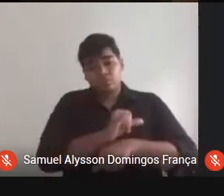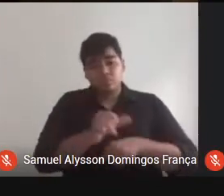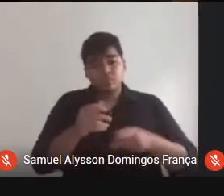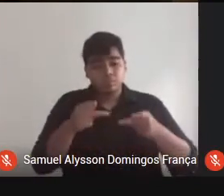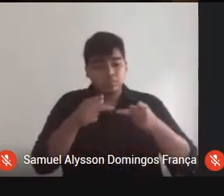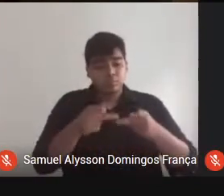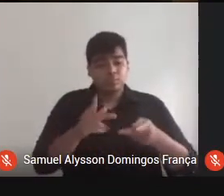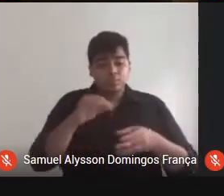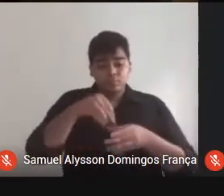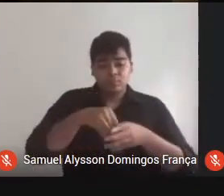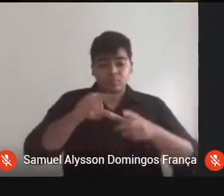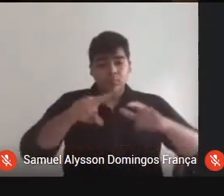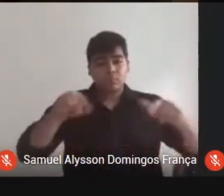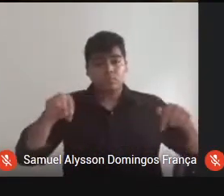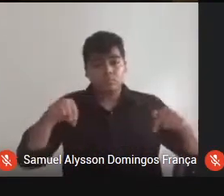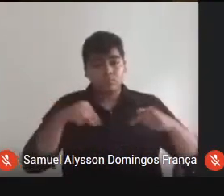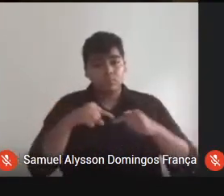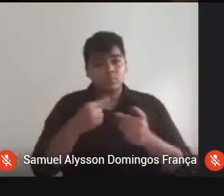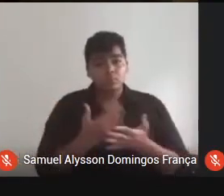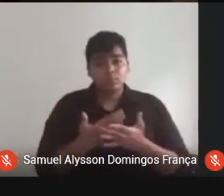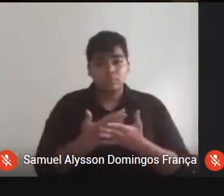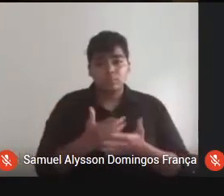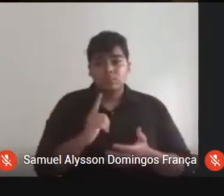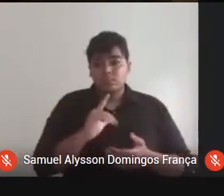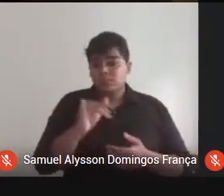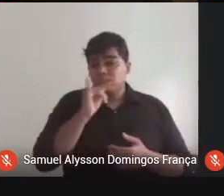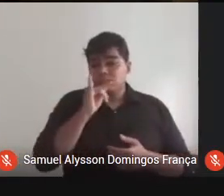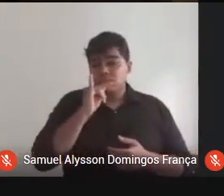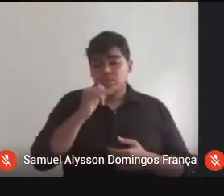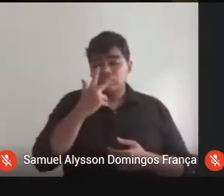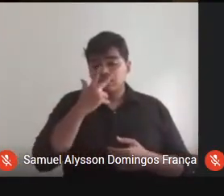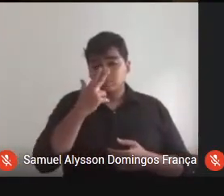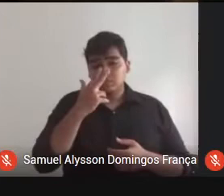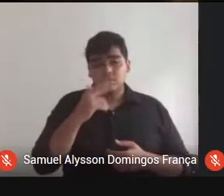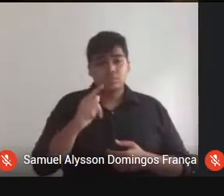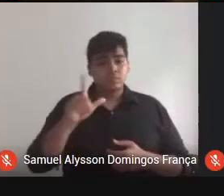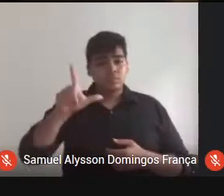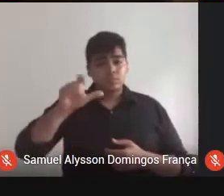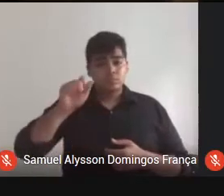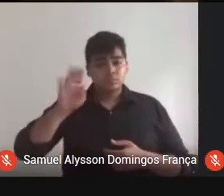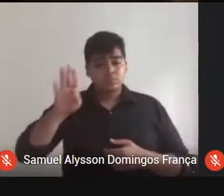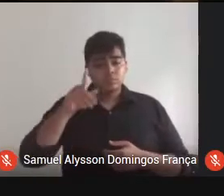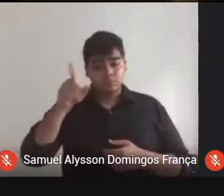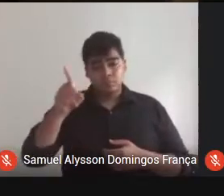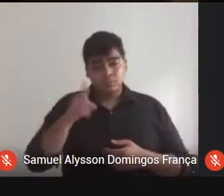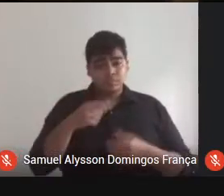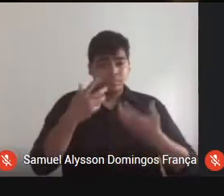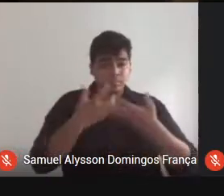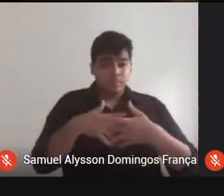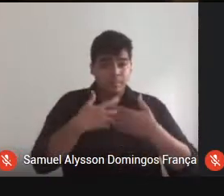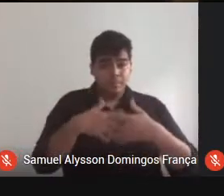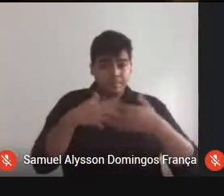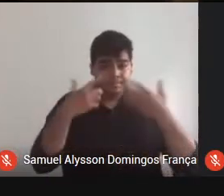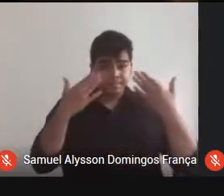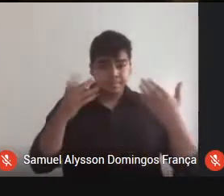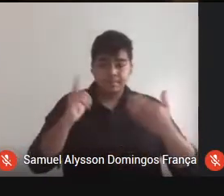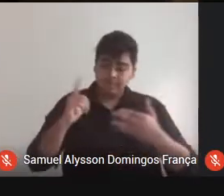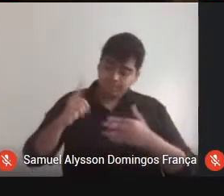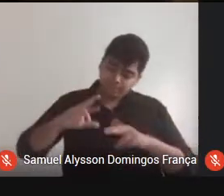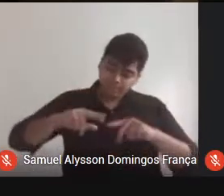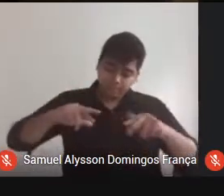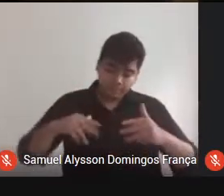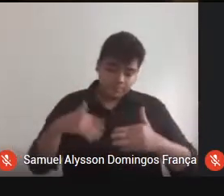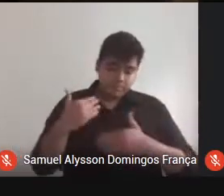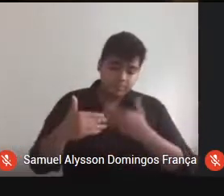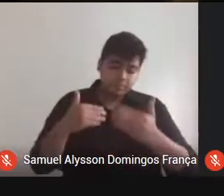aula, aí tem isso aqui é um exemplo de um laboratório que fizemos lá no IF, né, mostrando várias etapas de sistemas construtivos